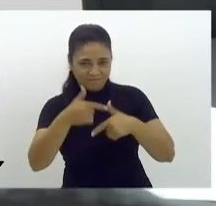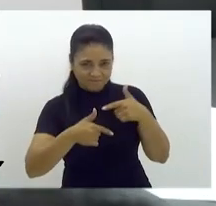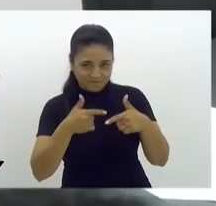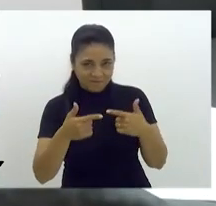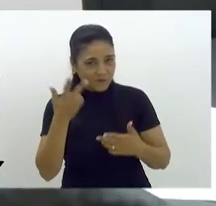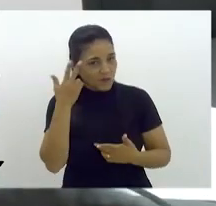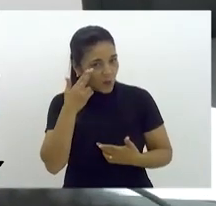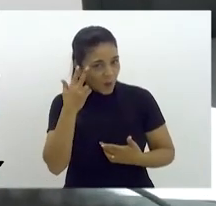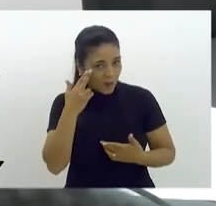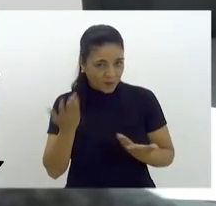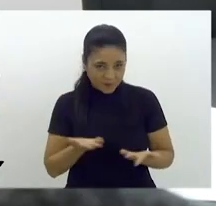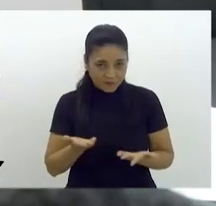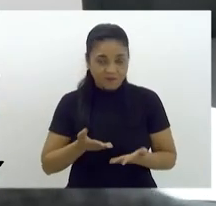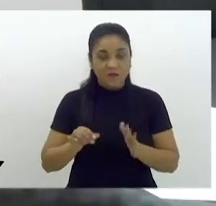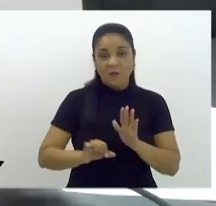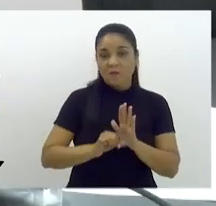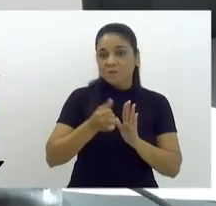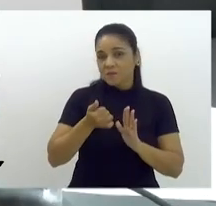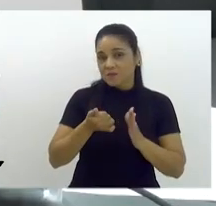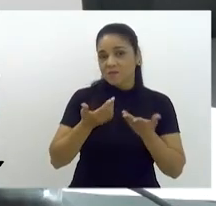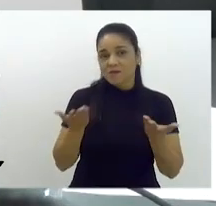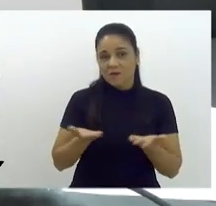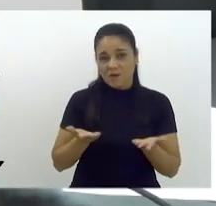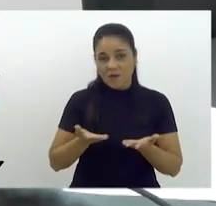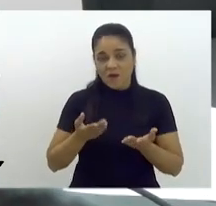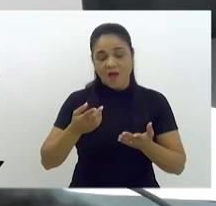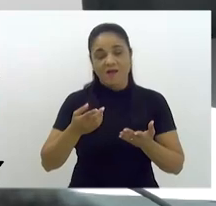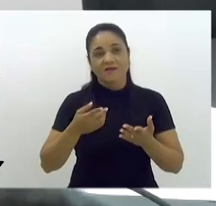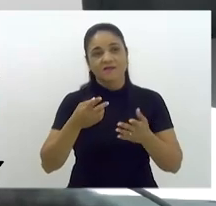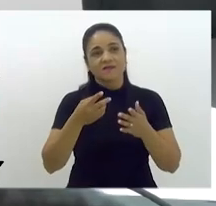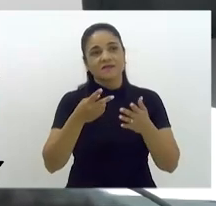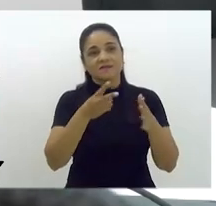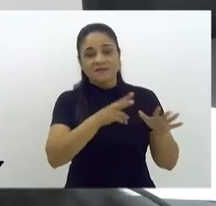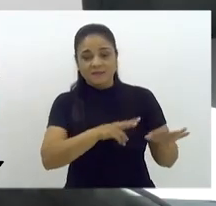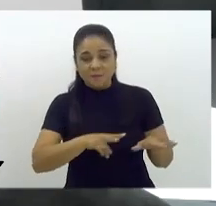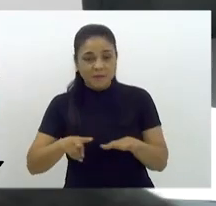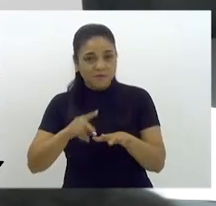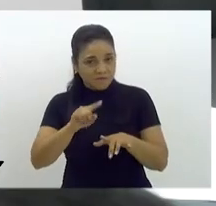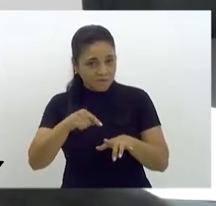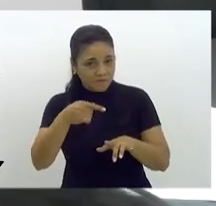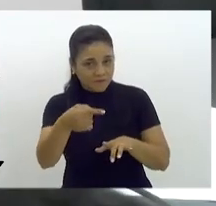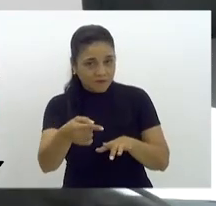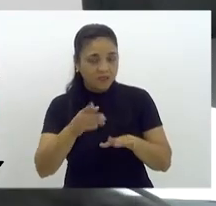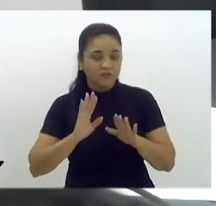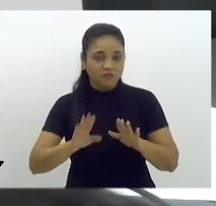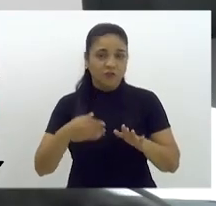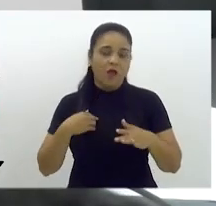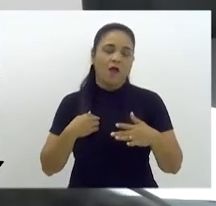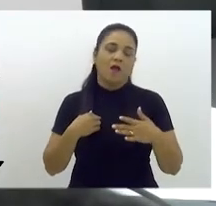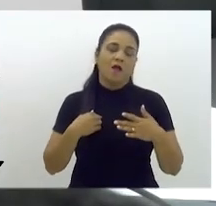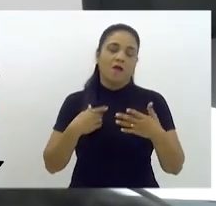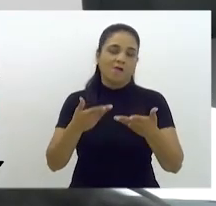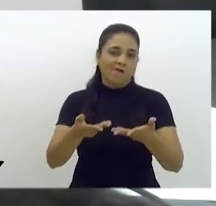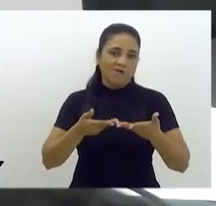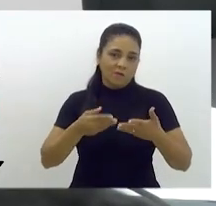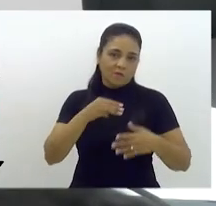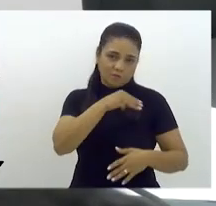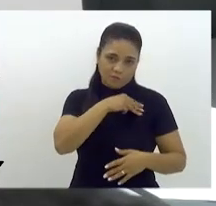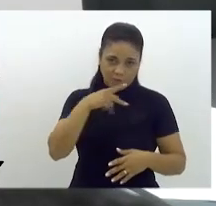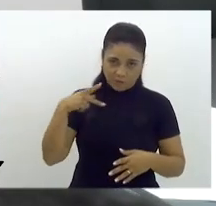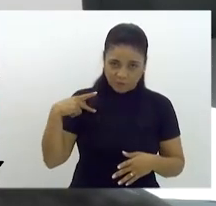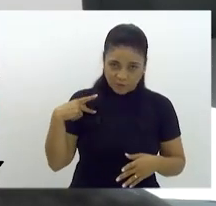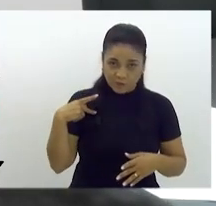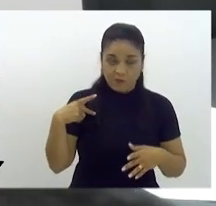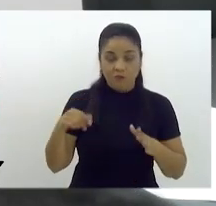nas nossas primeiras leitivas aqui na semana que vem estaremos ouvindo o ministério público é nas nossas